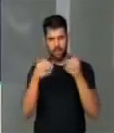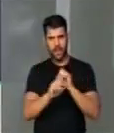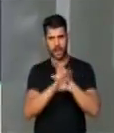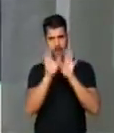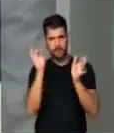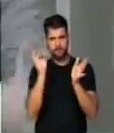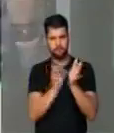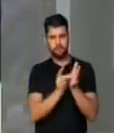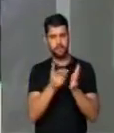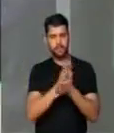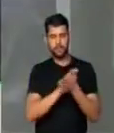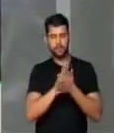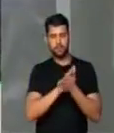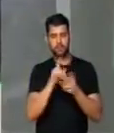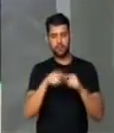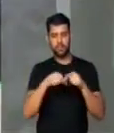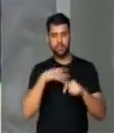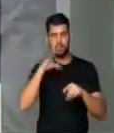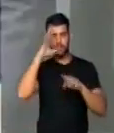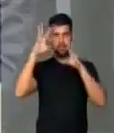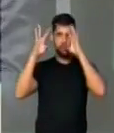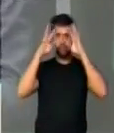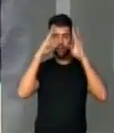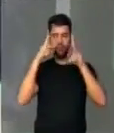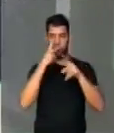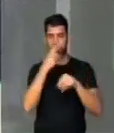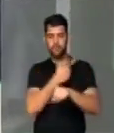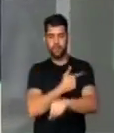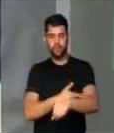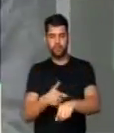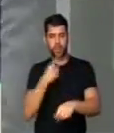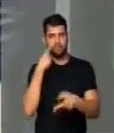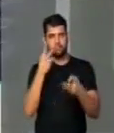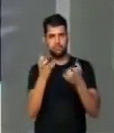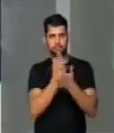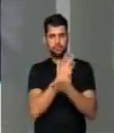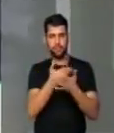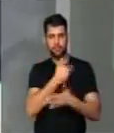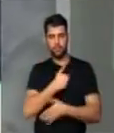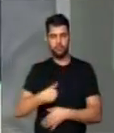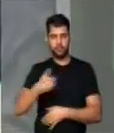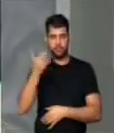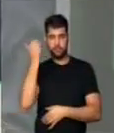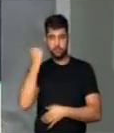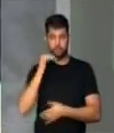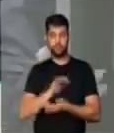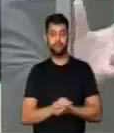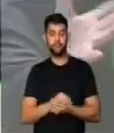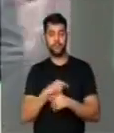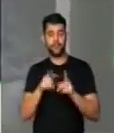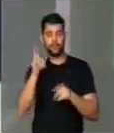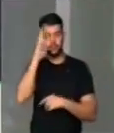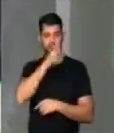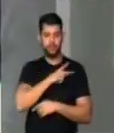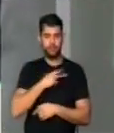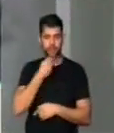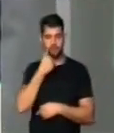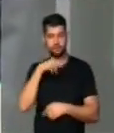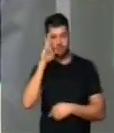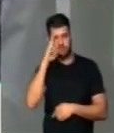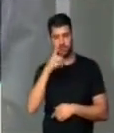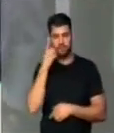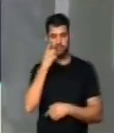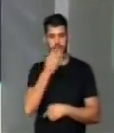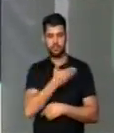real, e não uma peça de ficção como nós estávamos acostumados a ver do governo anterior. Mas, senhor presidente, senhoras e senhores